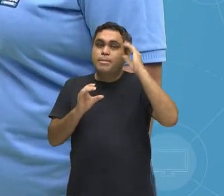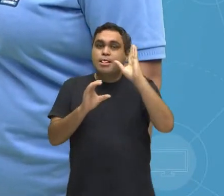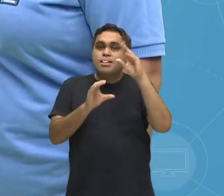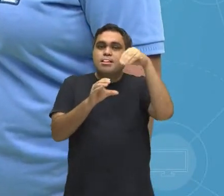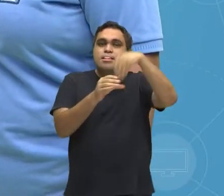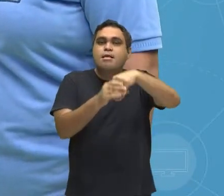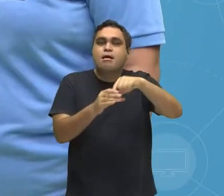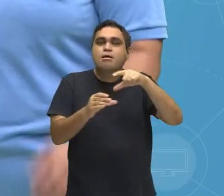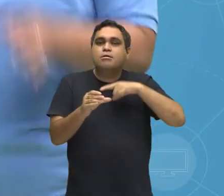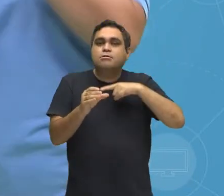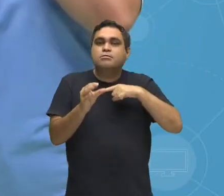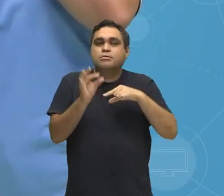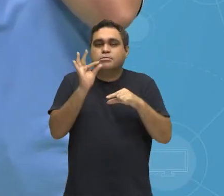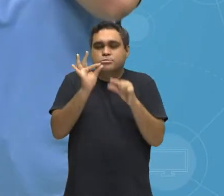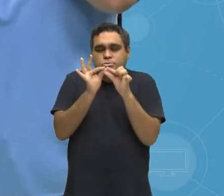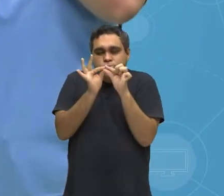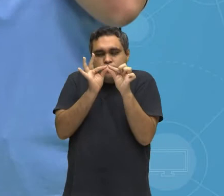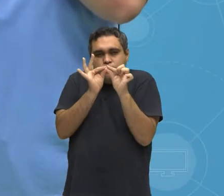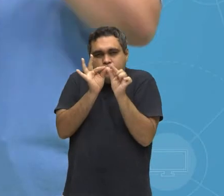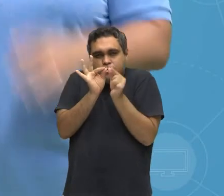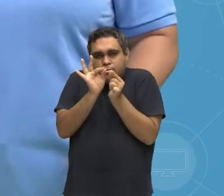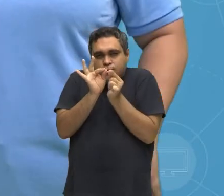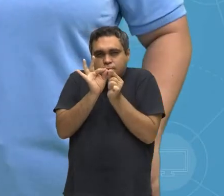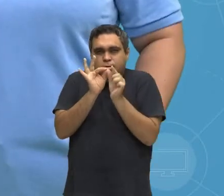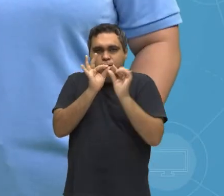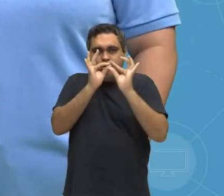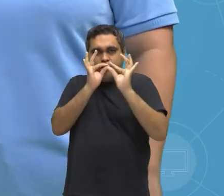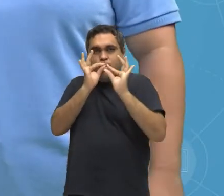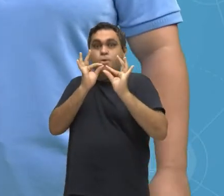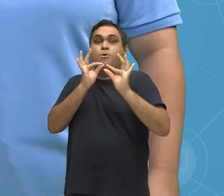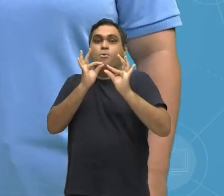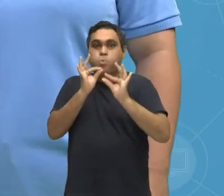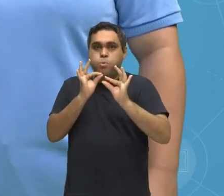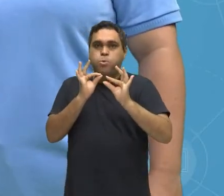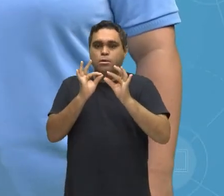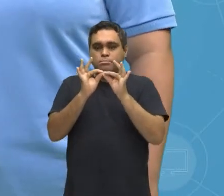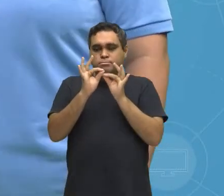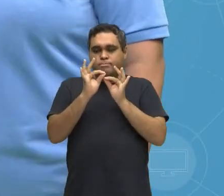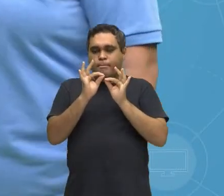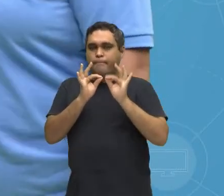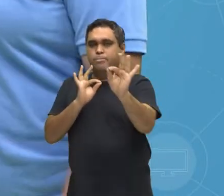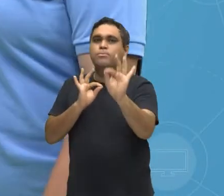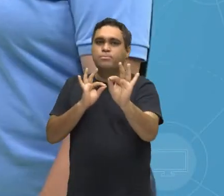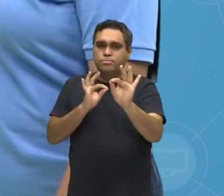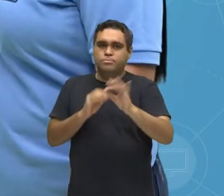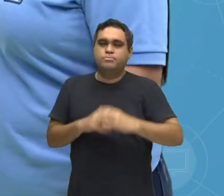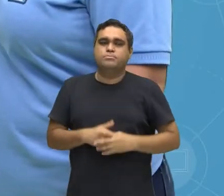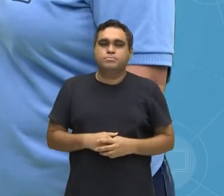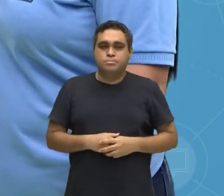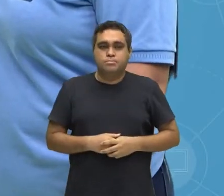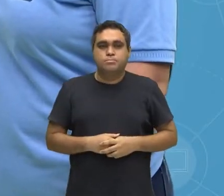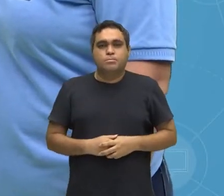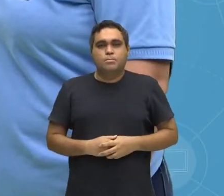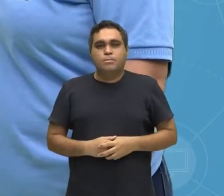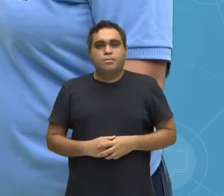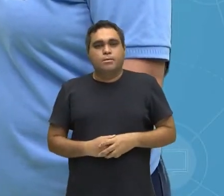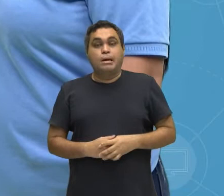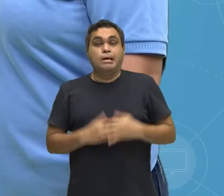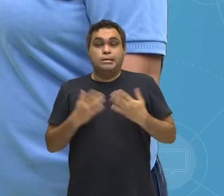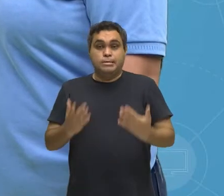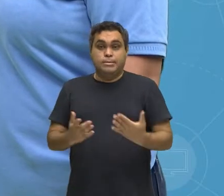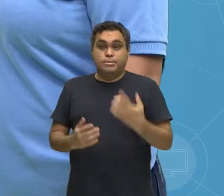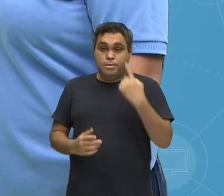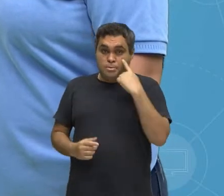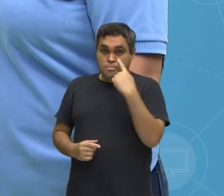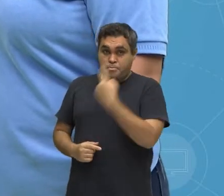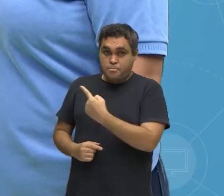tem uma flechinha que quando ele assopra, acerta o alvo, tá? Então, a zarabatana ela é